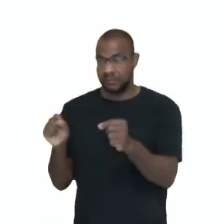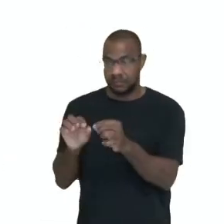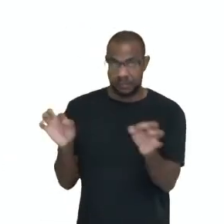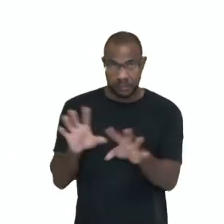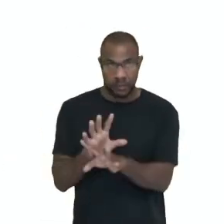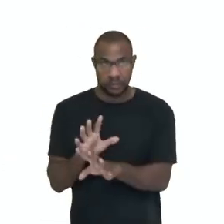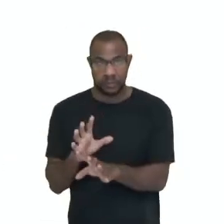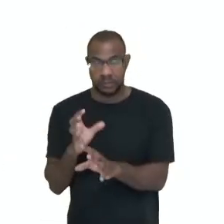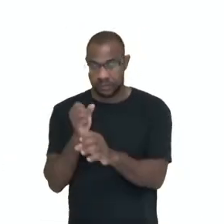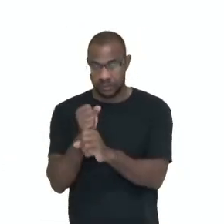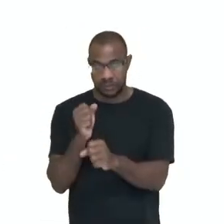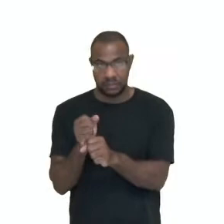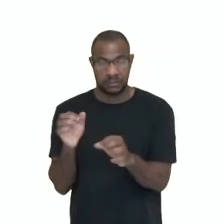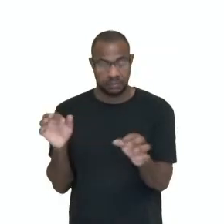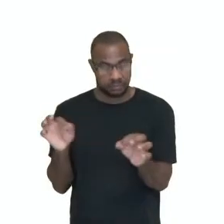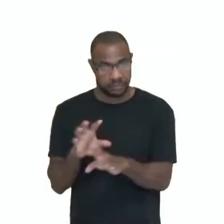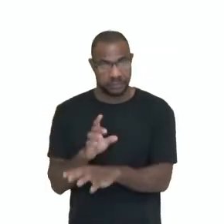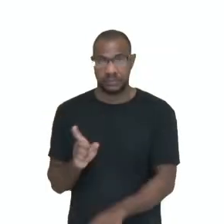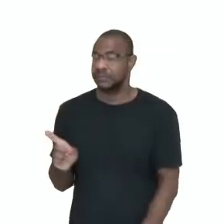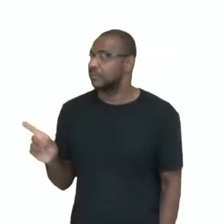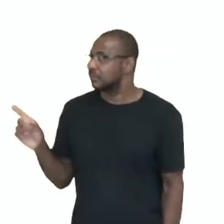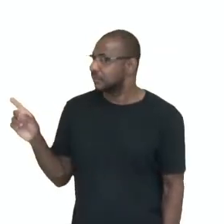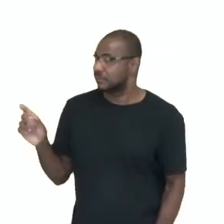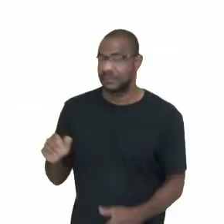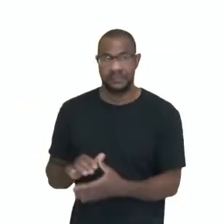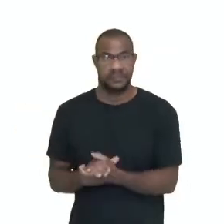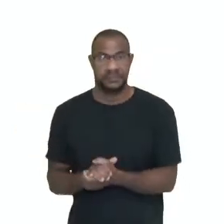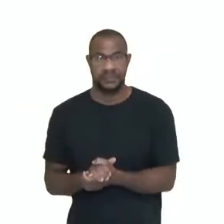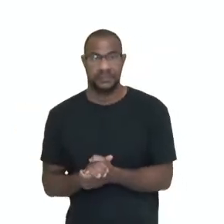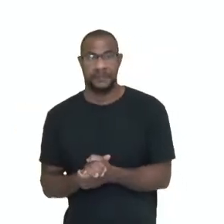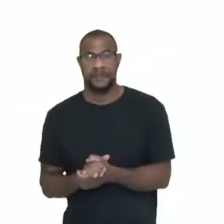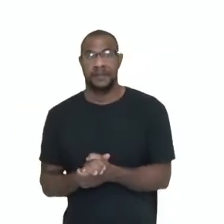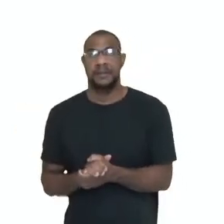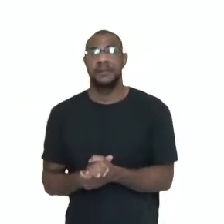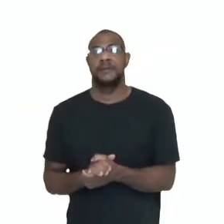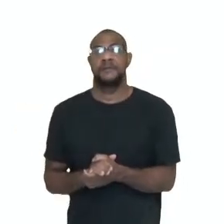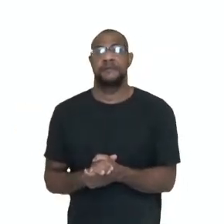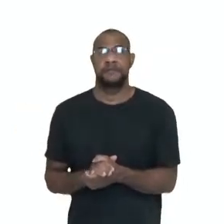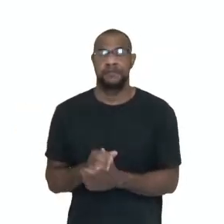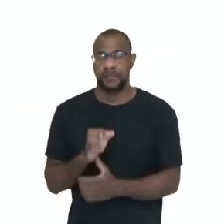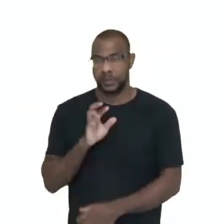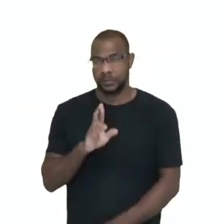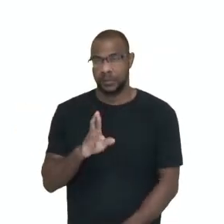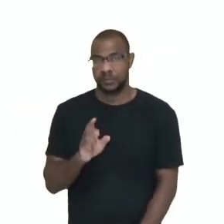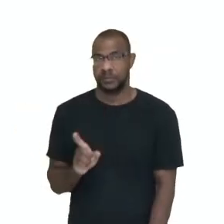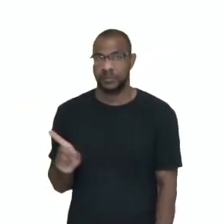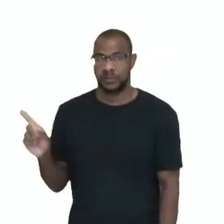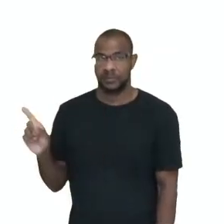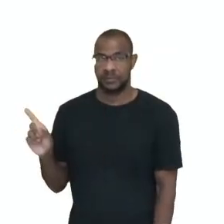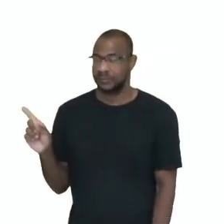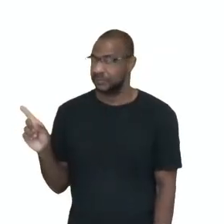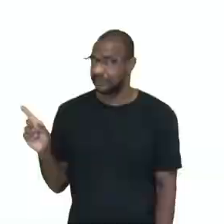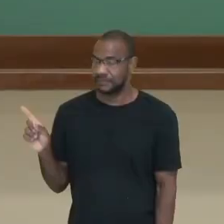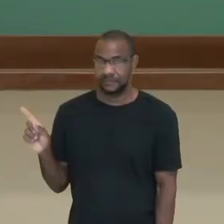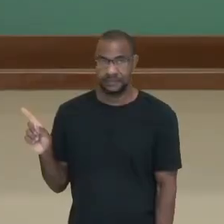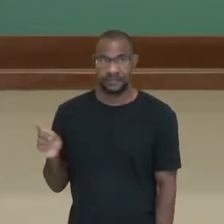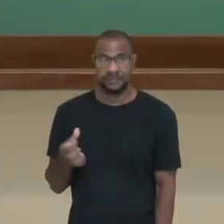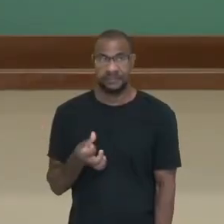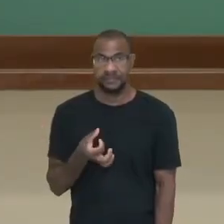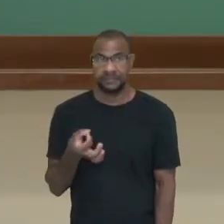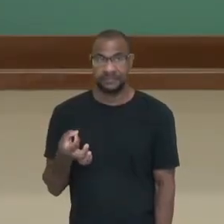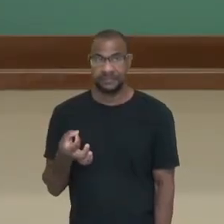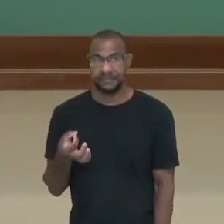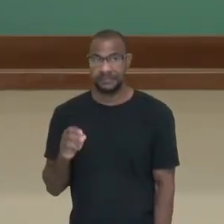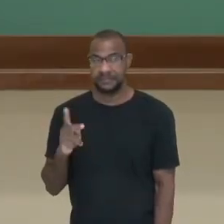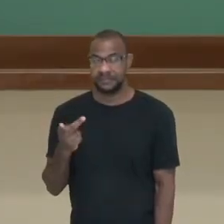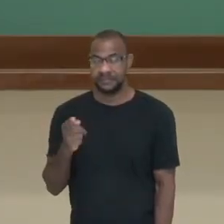ó, 2 vezes 240 dividido por 2 vezes 0,6 vai dar 600 Hz. Vale